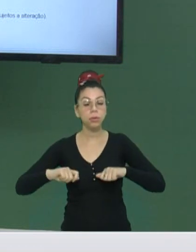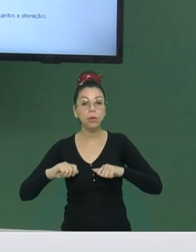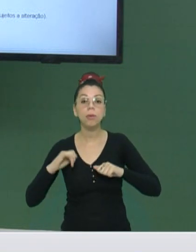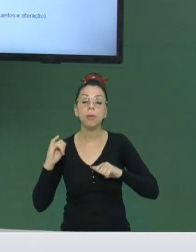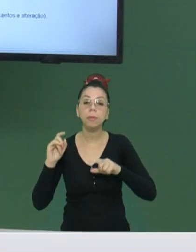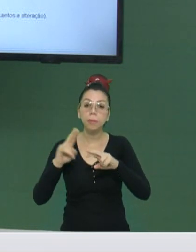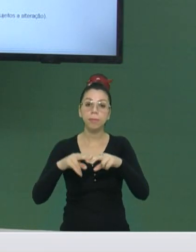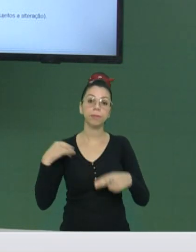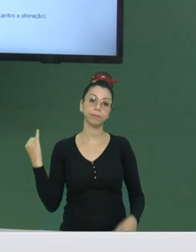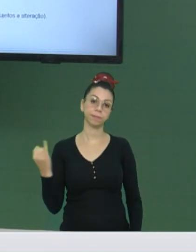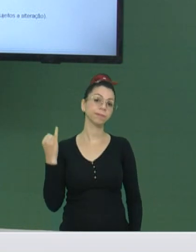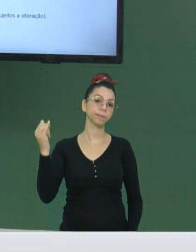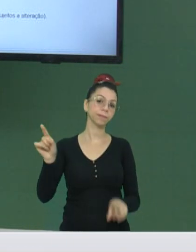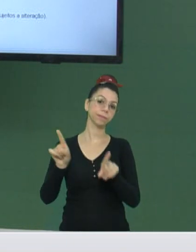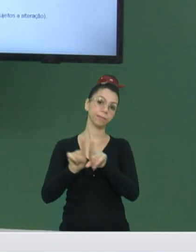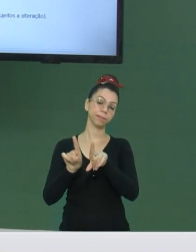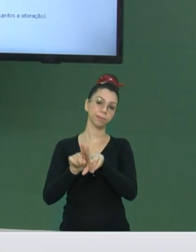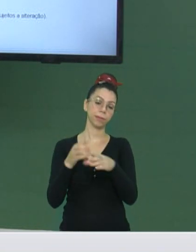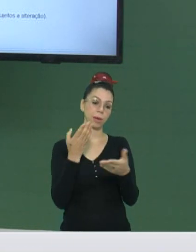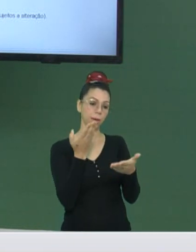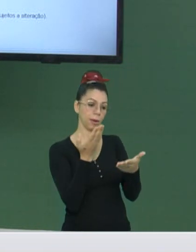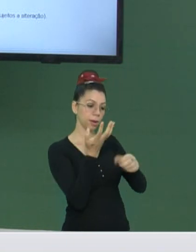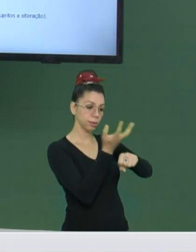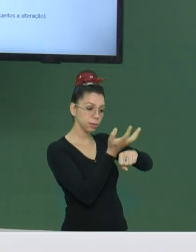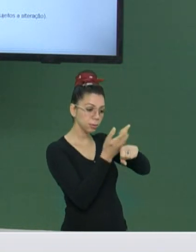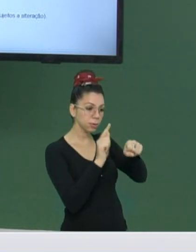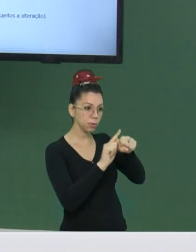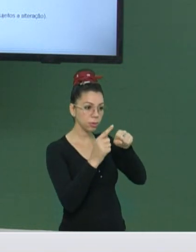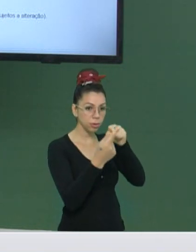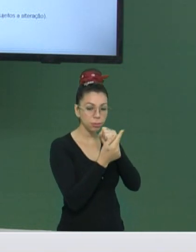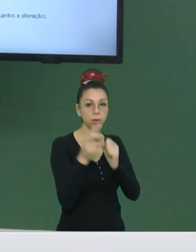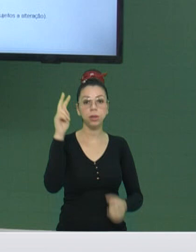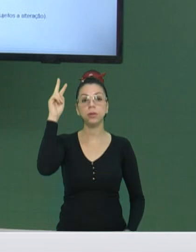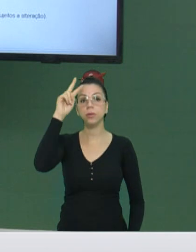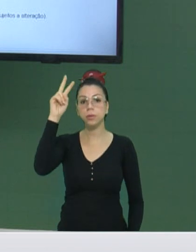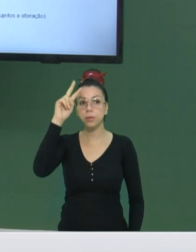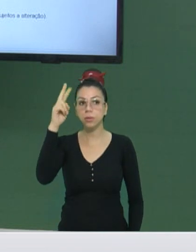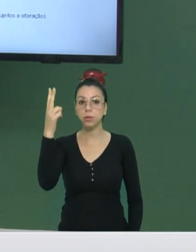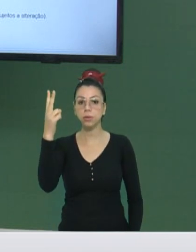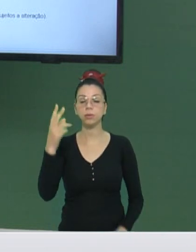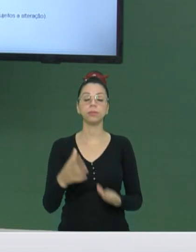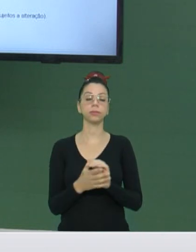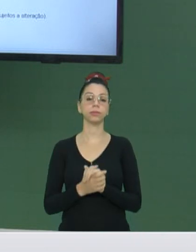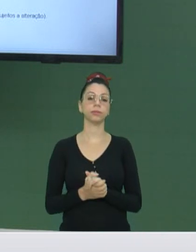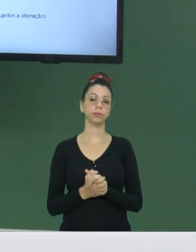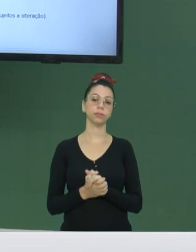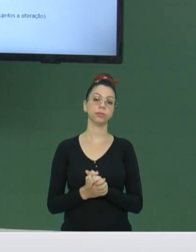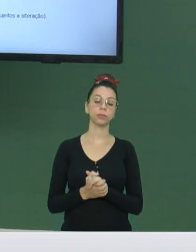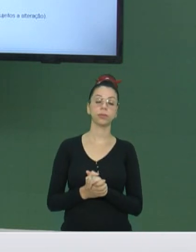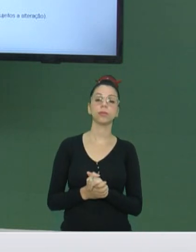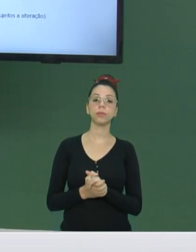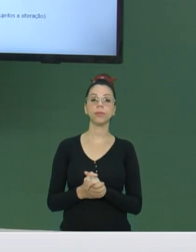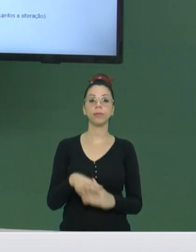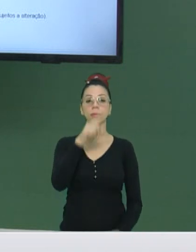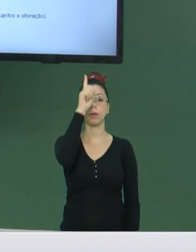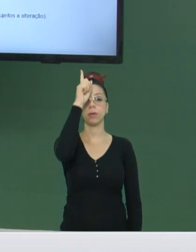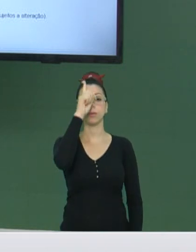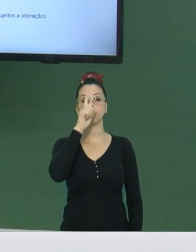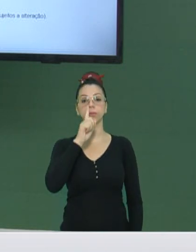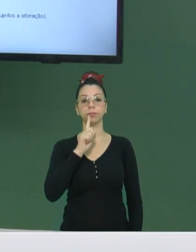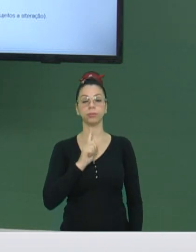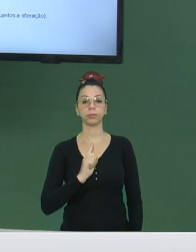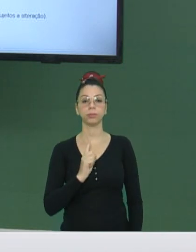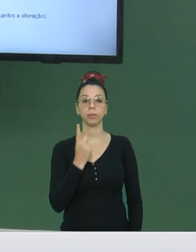a aula de geografia. Por isso que é importante a aula de história, né? O que está em amarelo corresponde